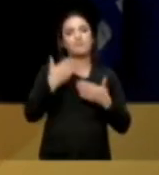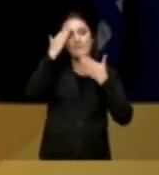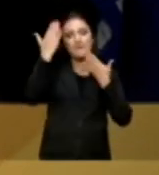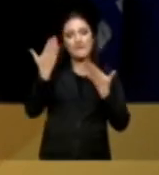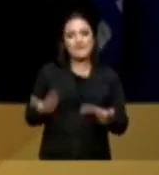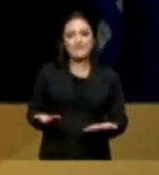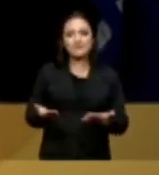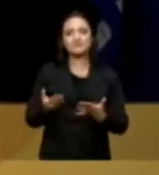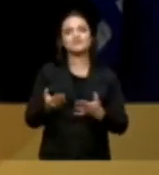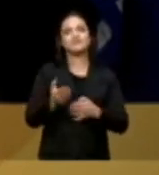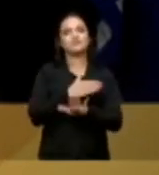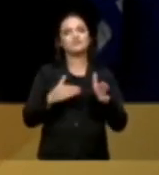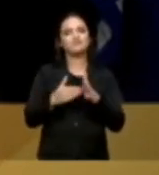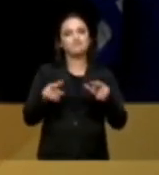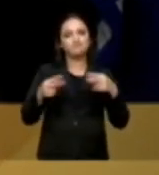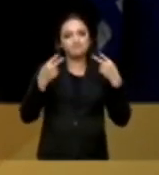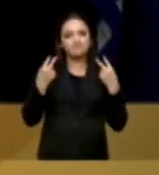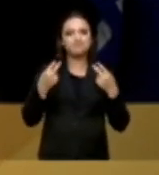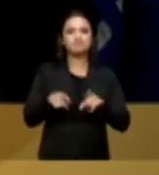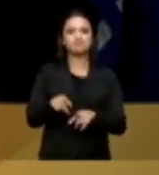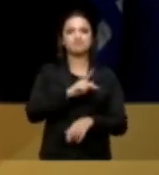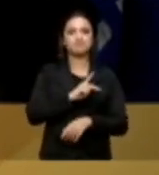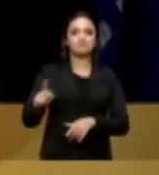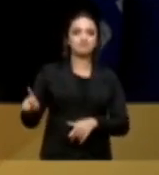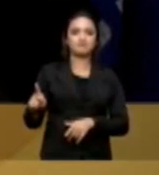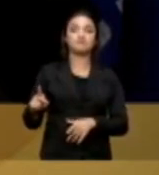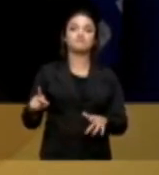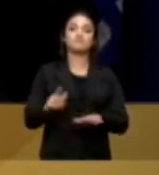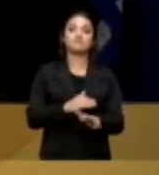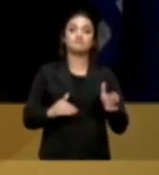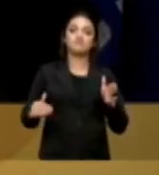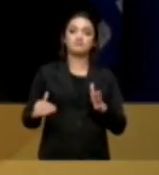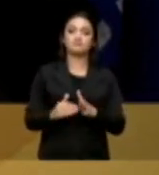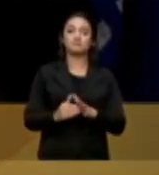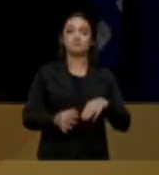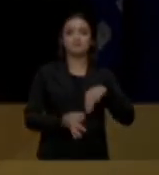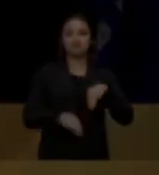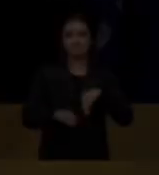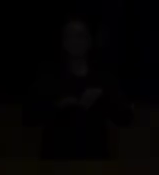Agradeço às vossas excelências, senhor presidente, a toda a corte, pela atenção. Obrigado.